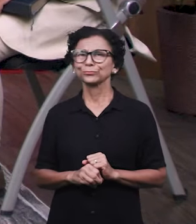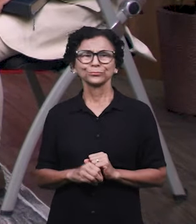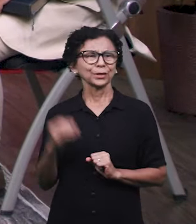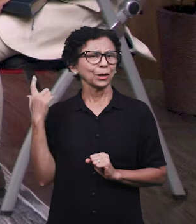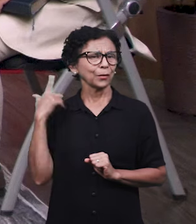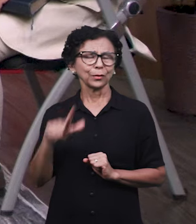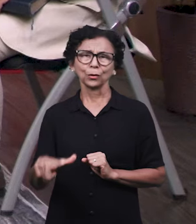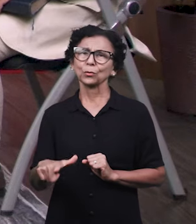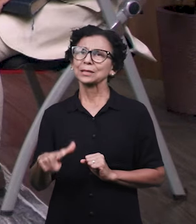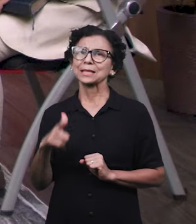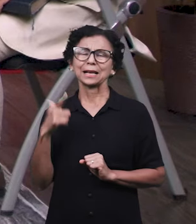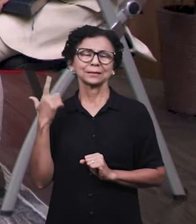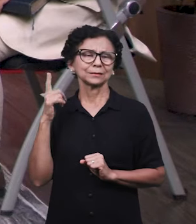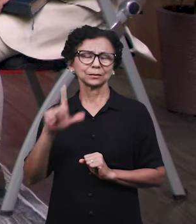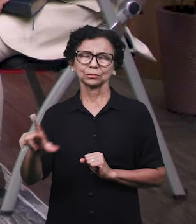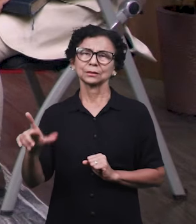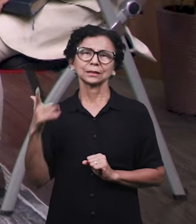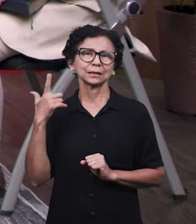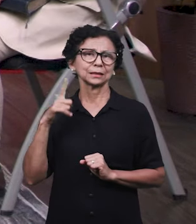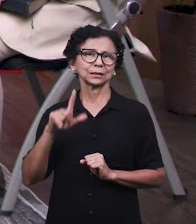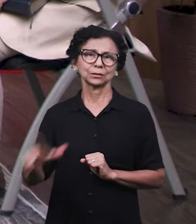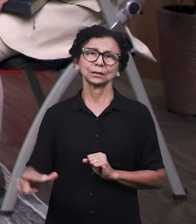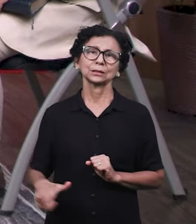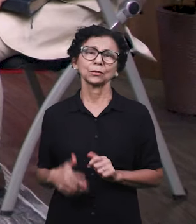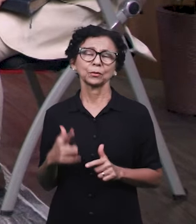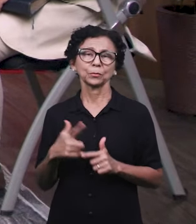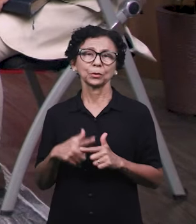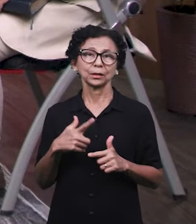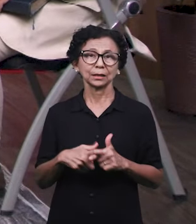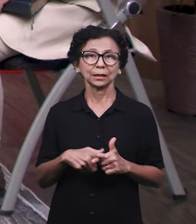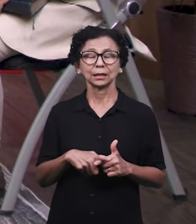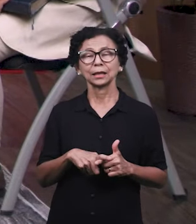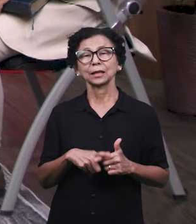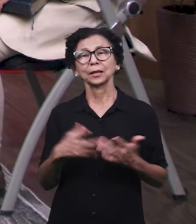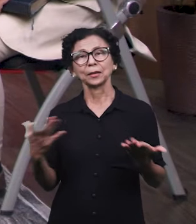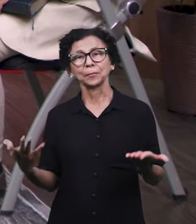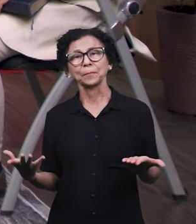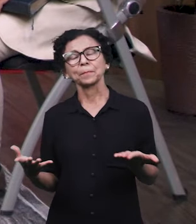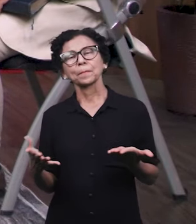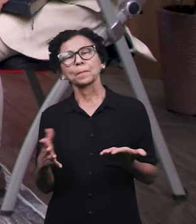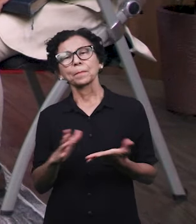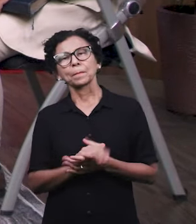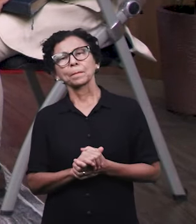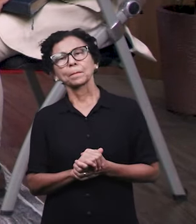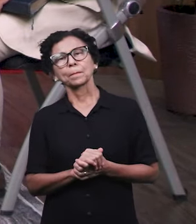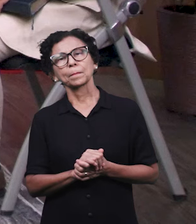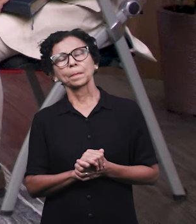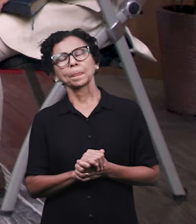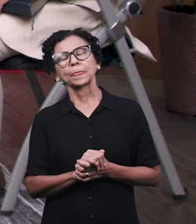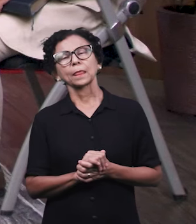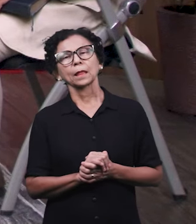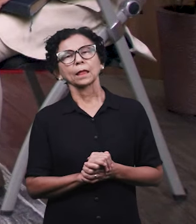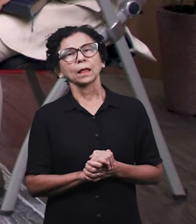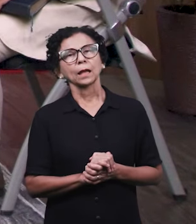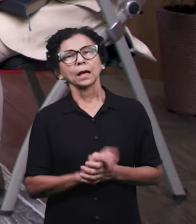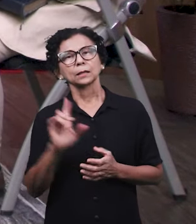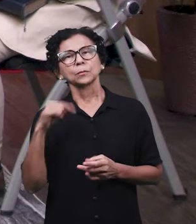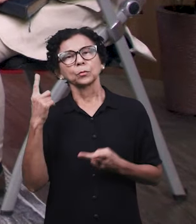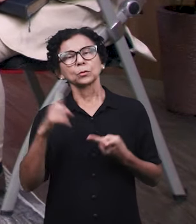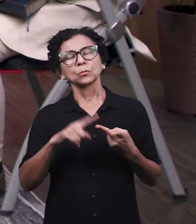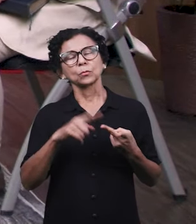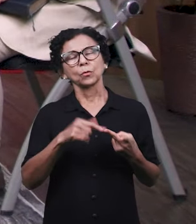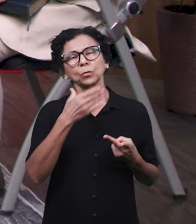com as equações de Einstein, que veio mudar esse paradigma de Newton, falando assim, o tempo é estático, Einstein falou assim, não, o tempo não é